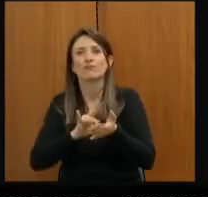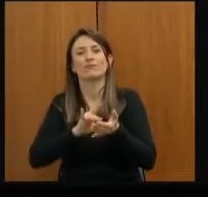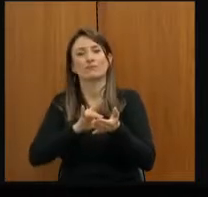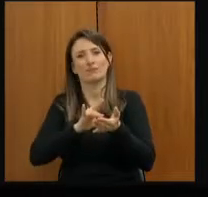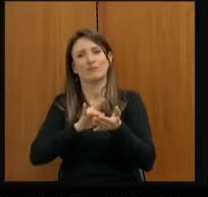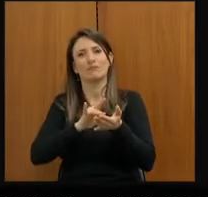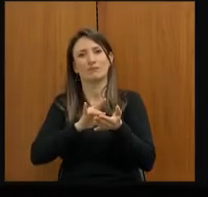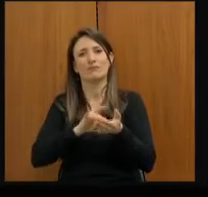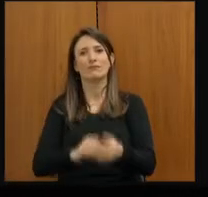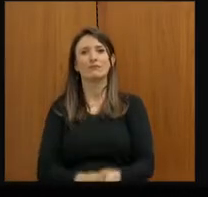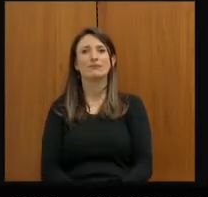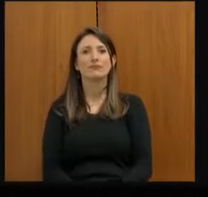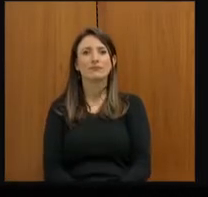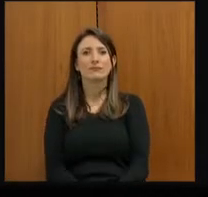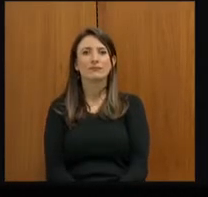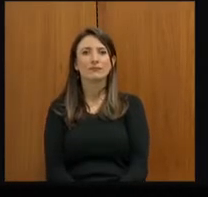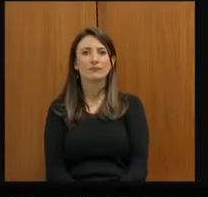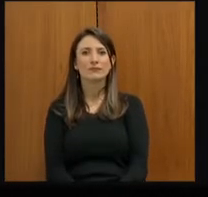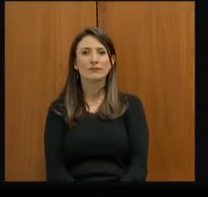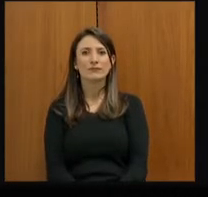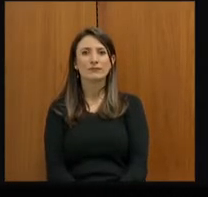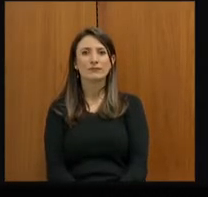E aí